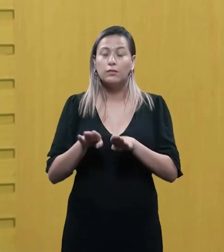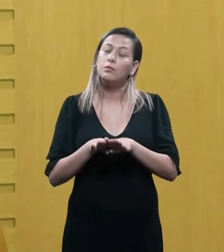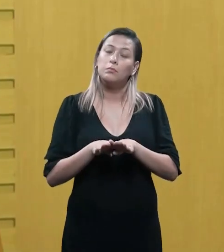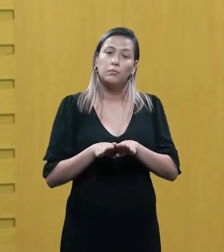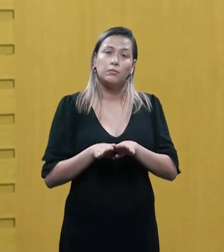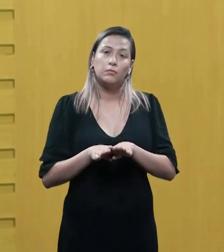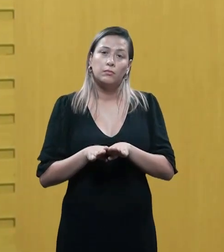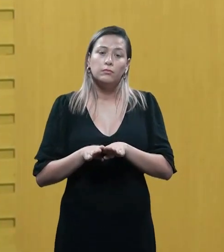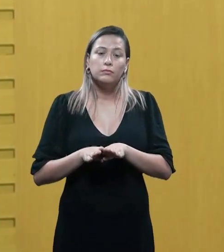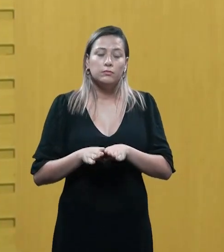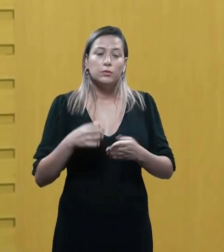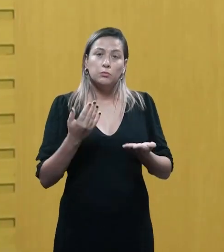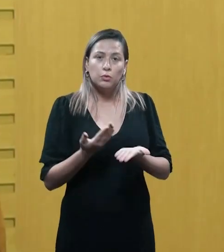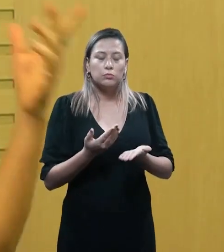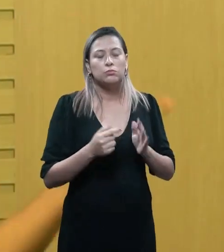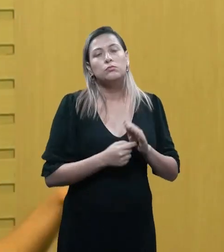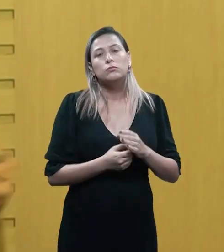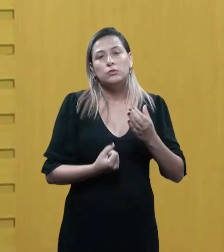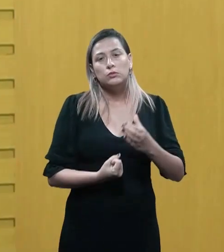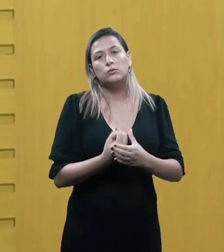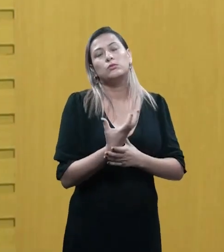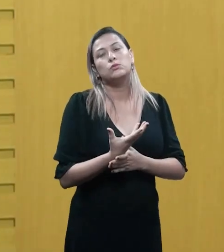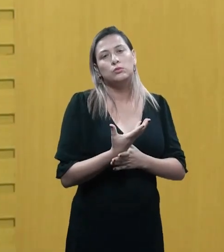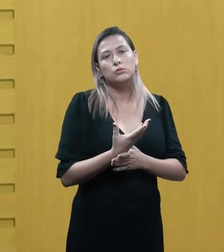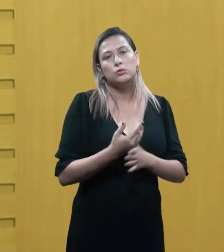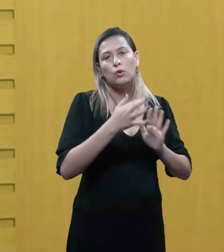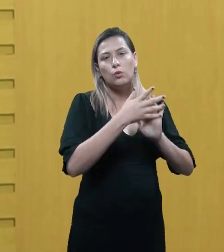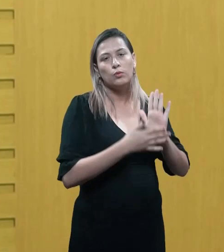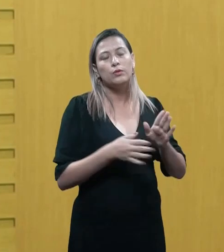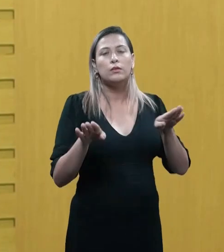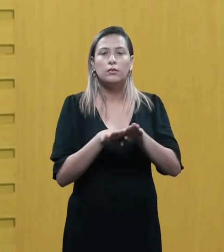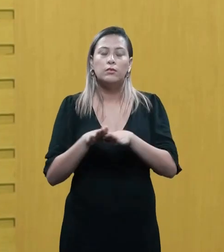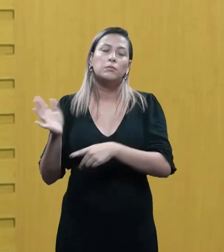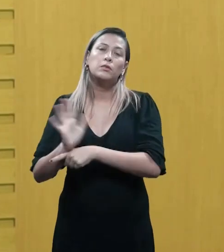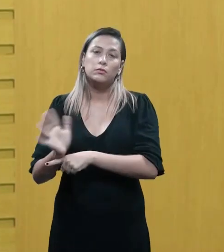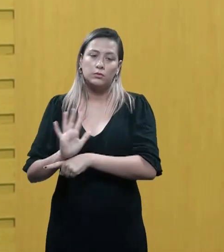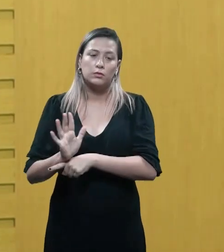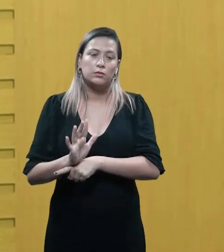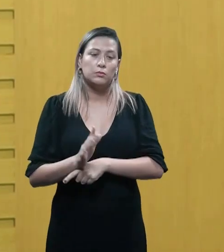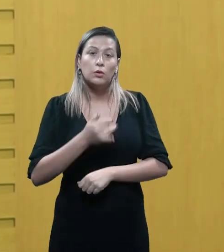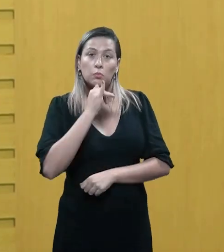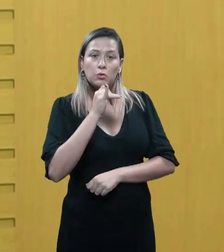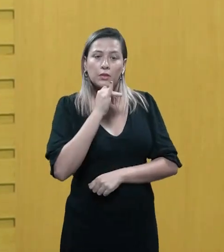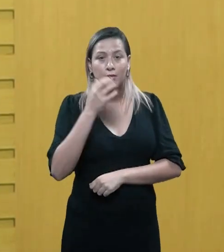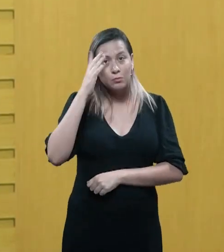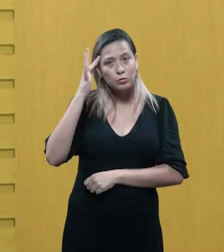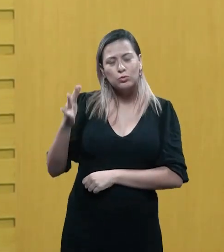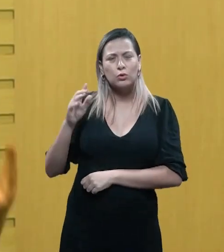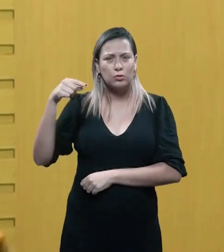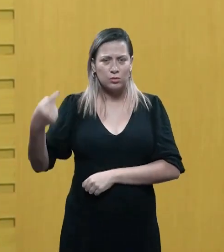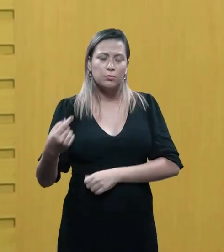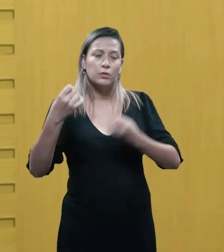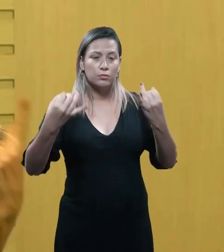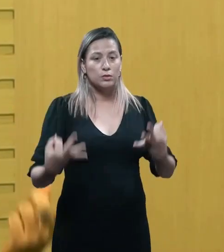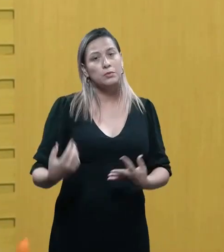pode dar origem a um roteiro, que por sua vez vai dar origem a um filme. Eu vou citar mais na frente o exemplo de um sonho que